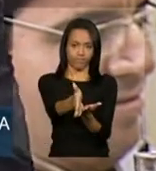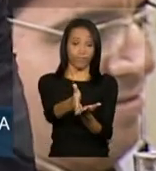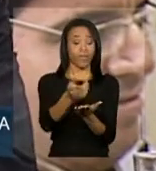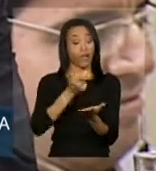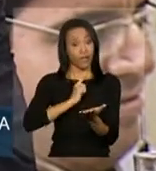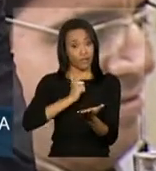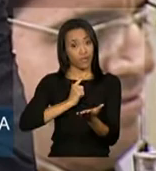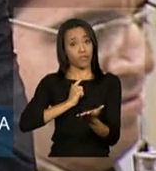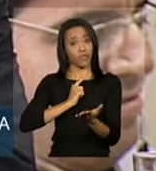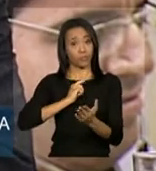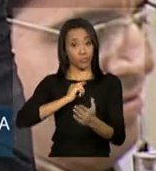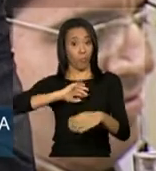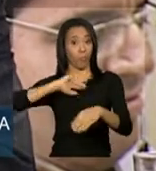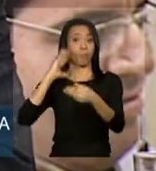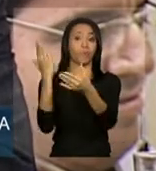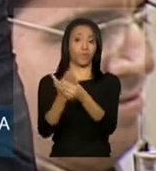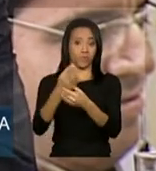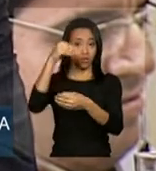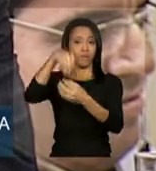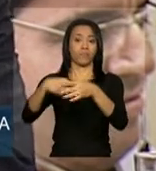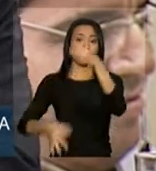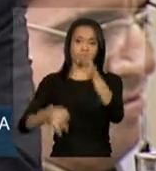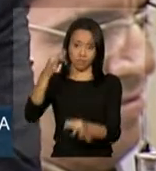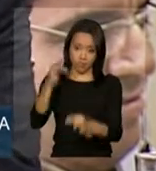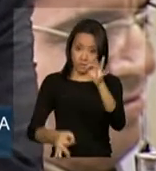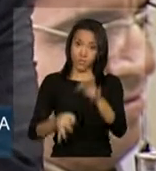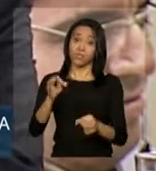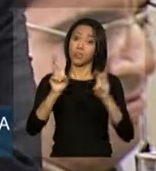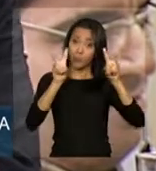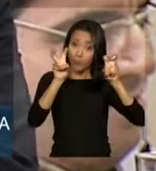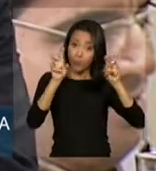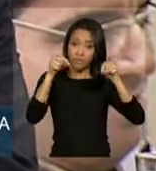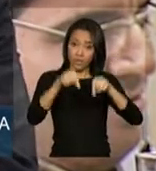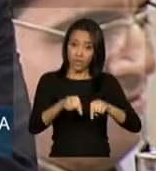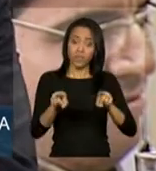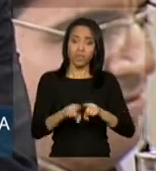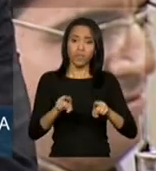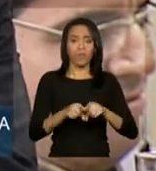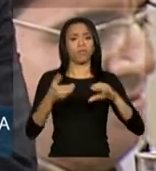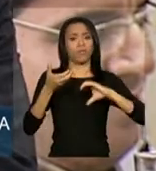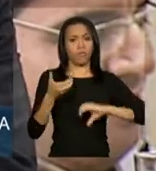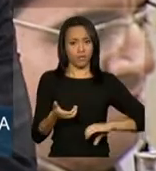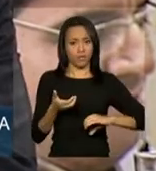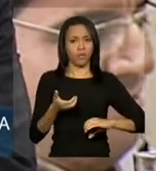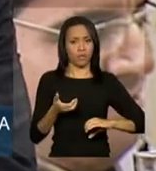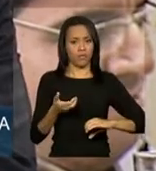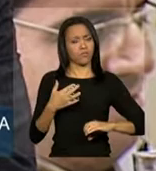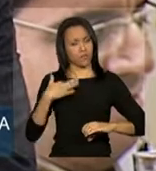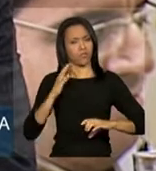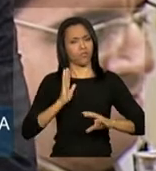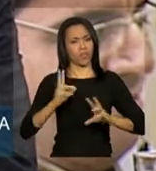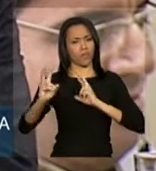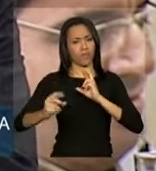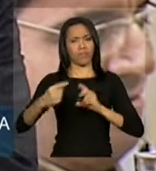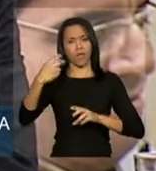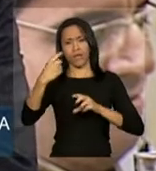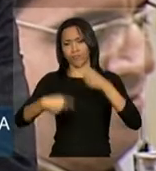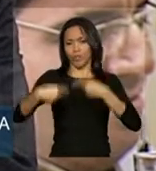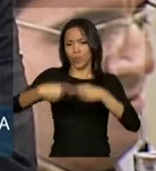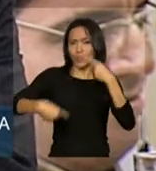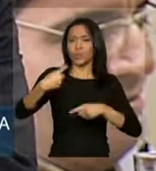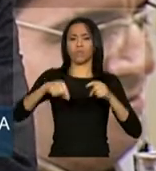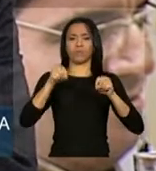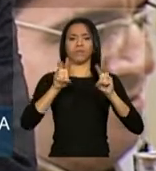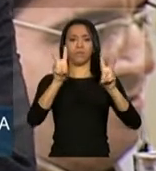processo na justiça de discussão sobre isso e o Congresso Nacional Também e tá debatendo esse tema né em